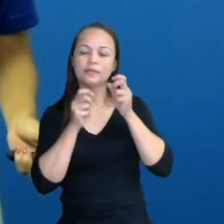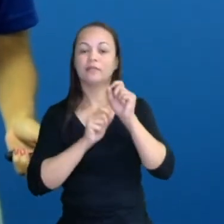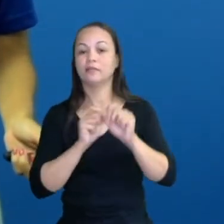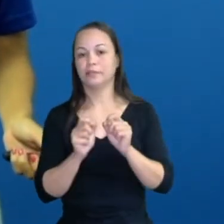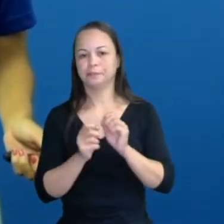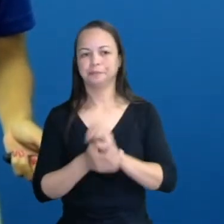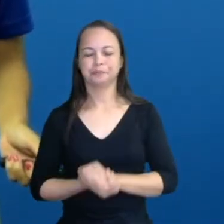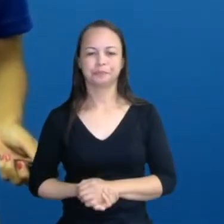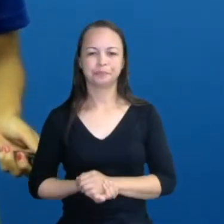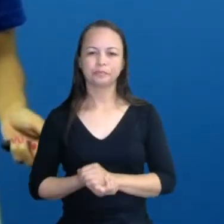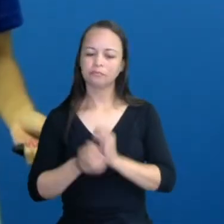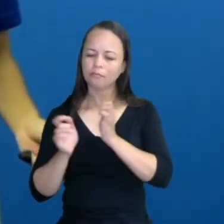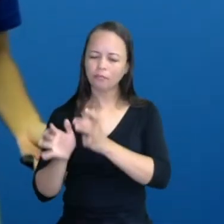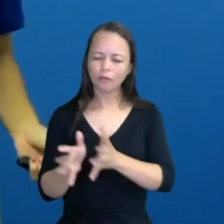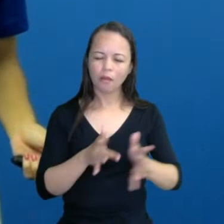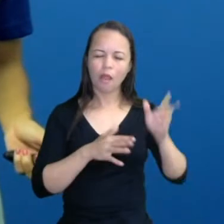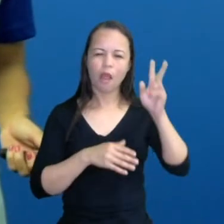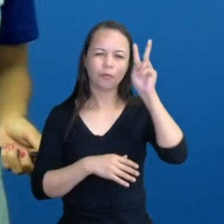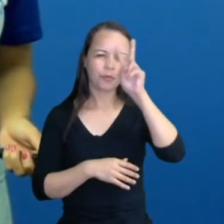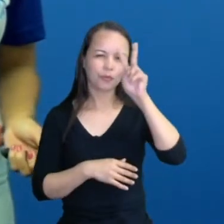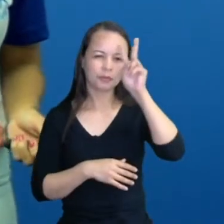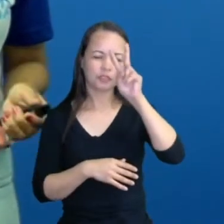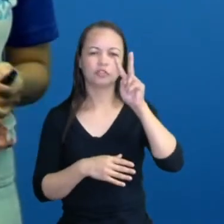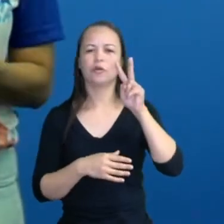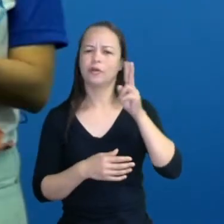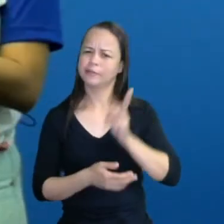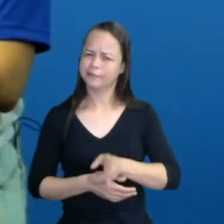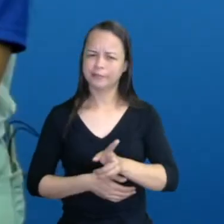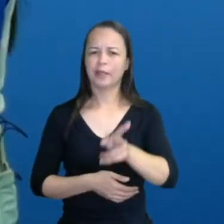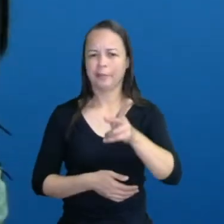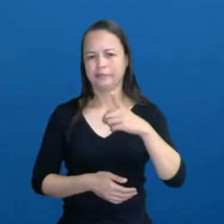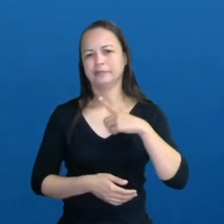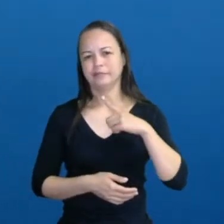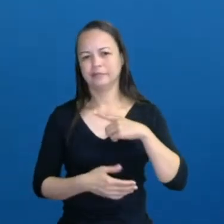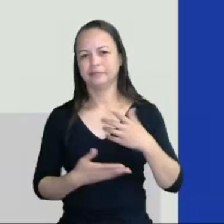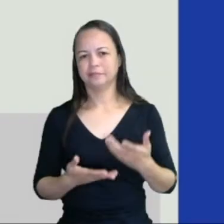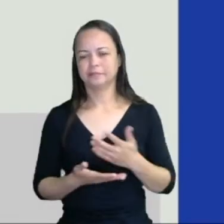ao longo da história isso sempre teve em voga, certo?